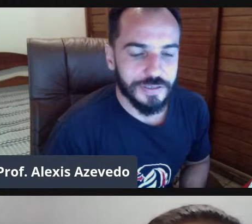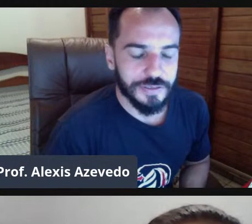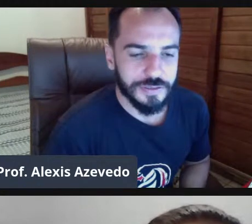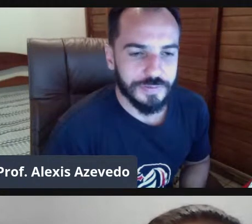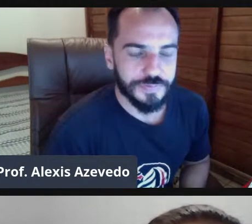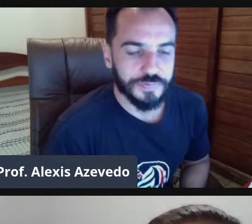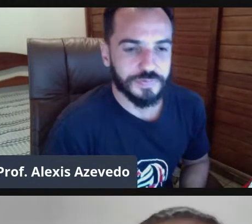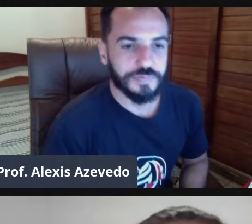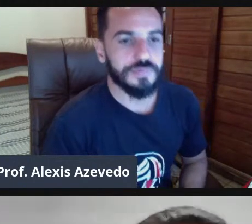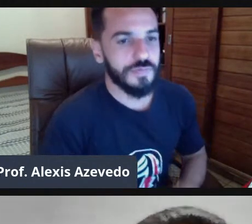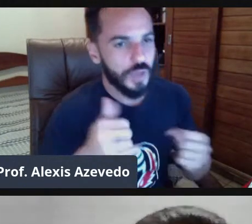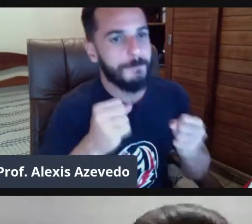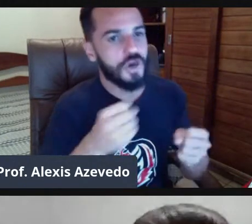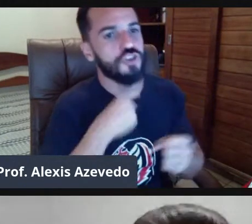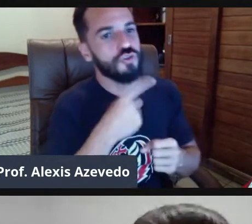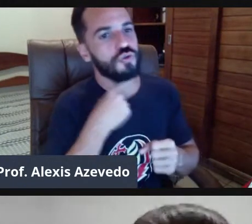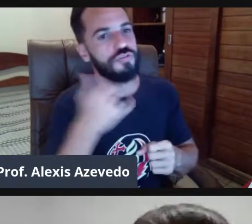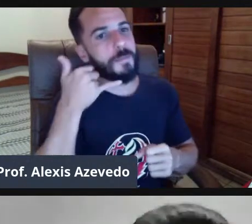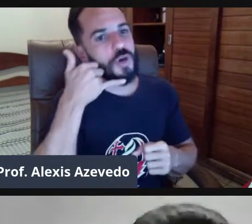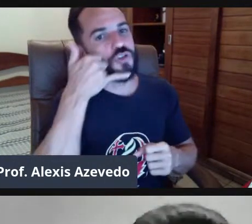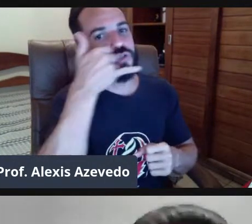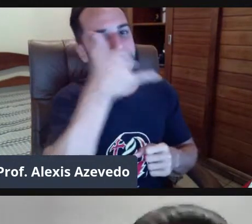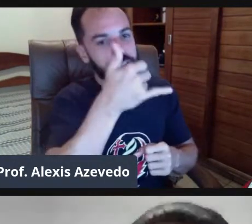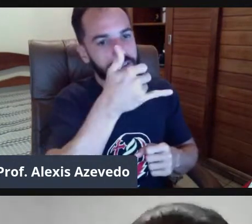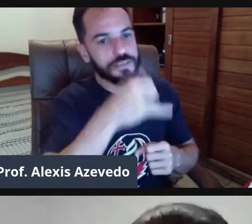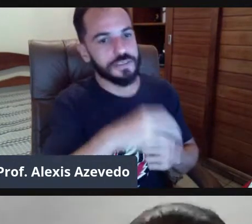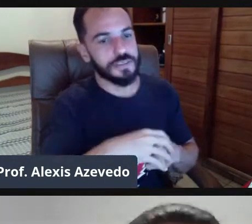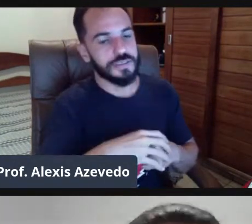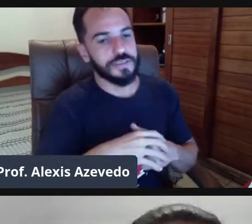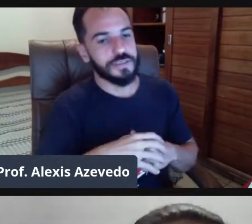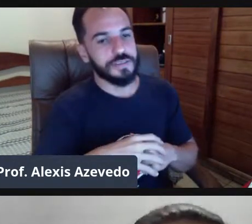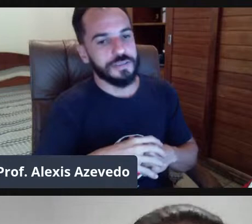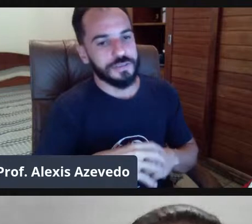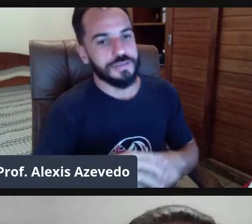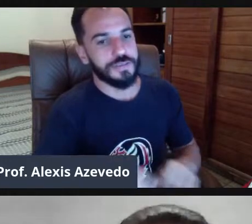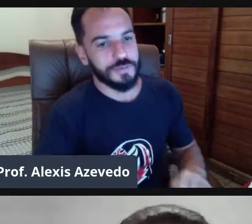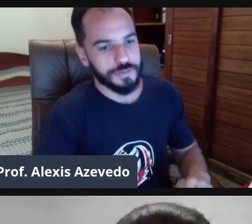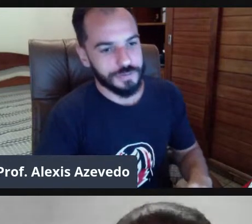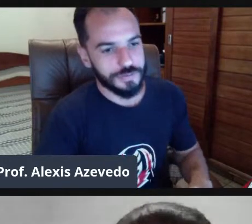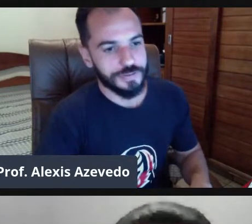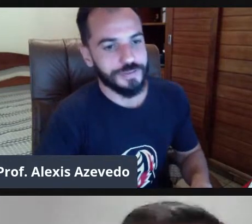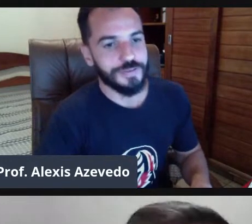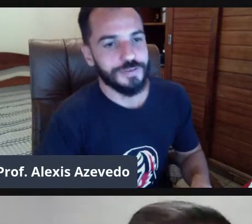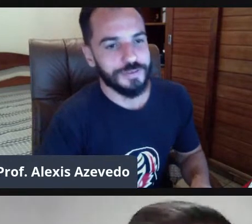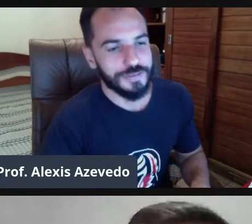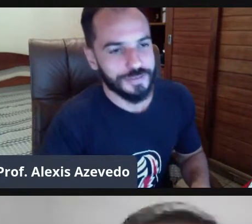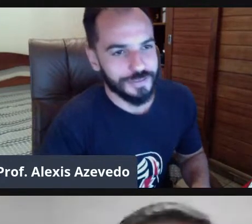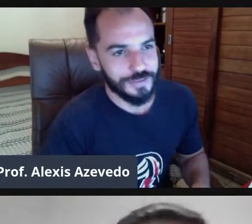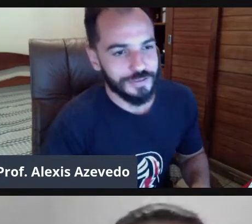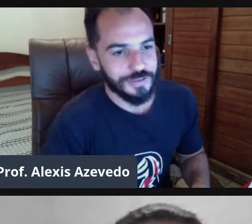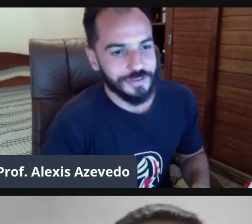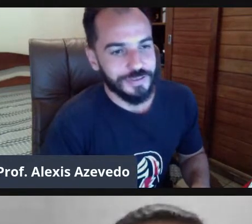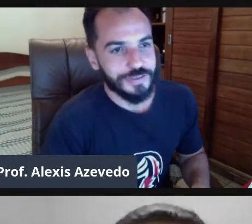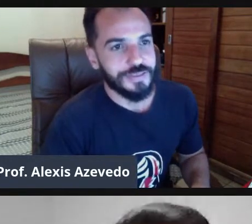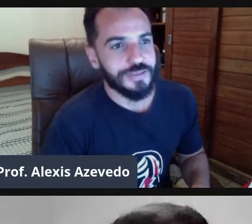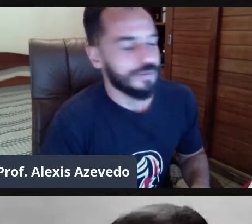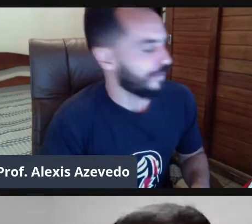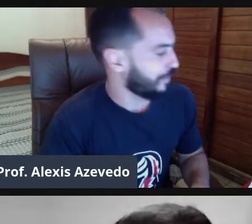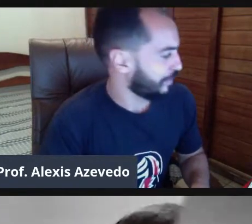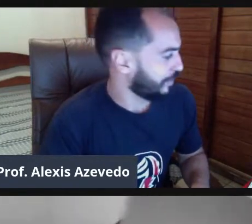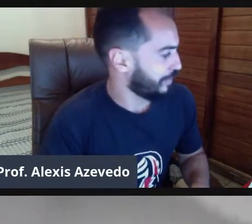Nos consultar, tá? A gente está à disposição de vocês. Era só isso que eu queria